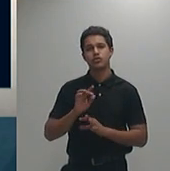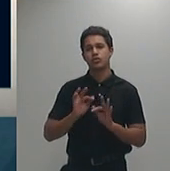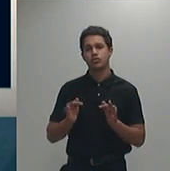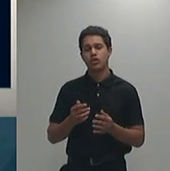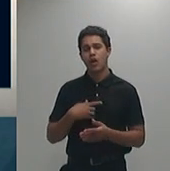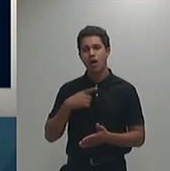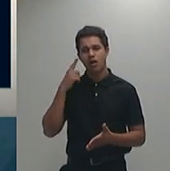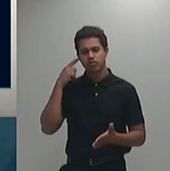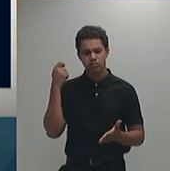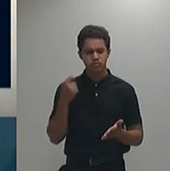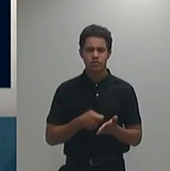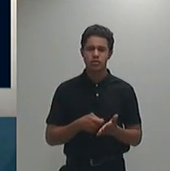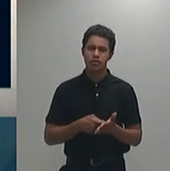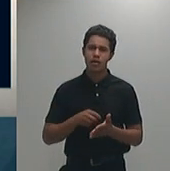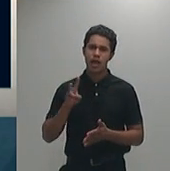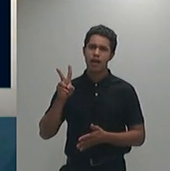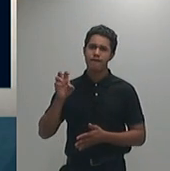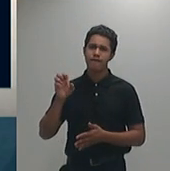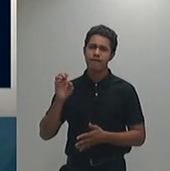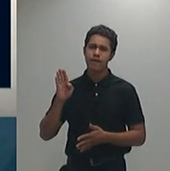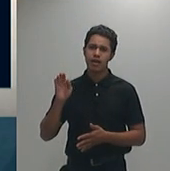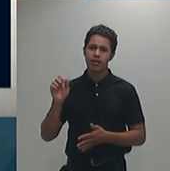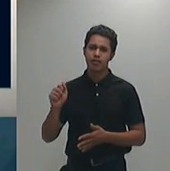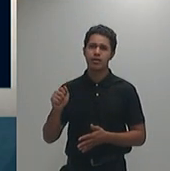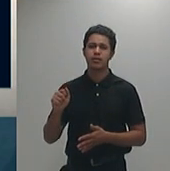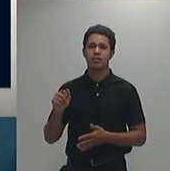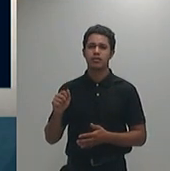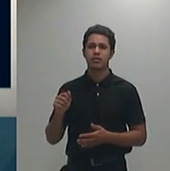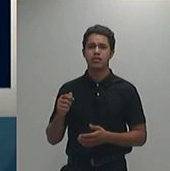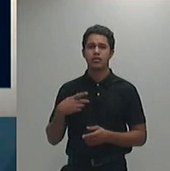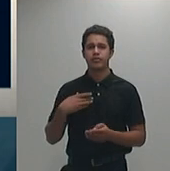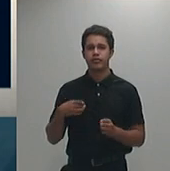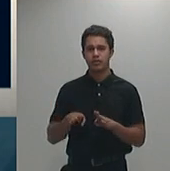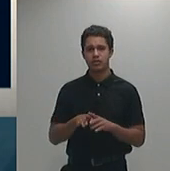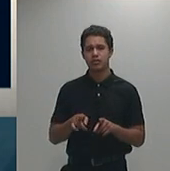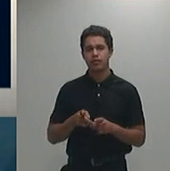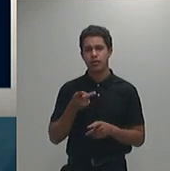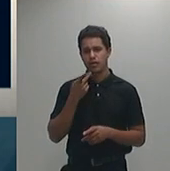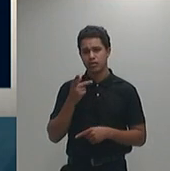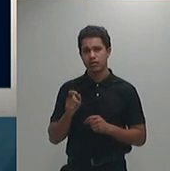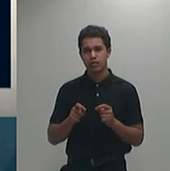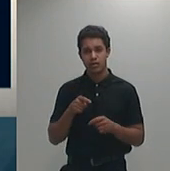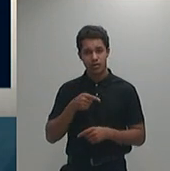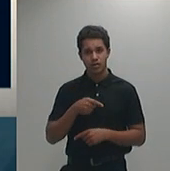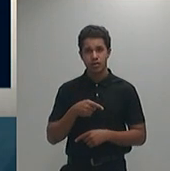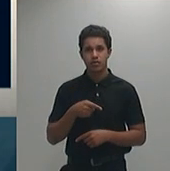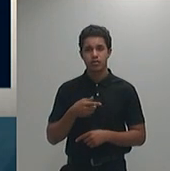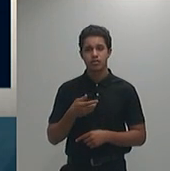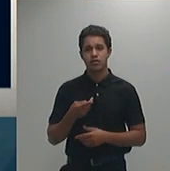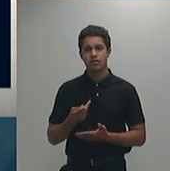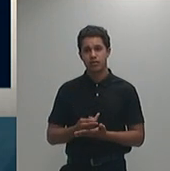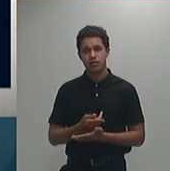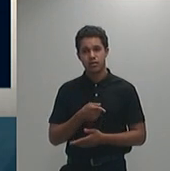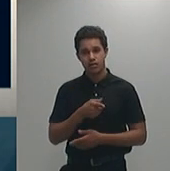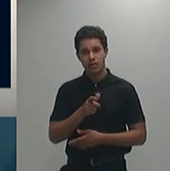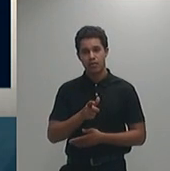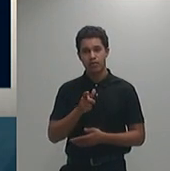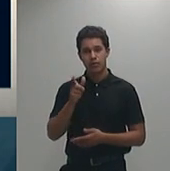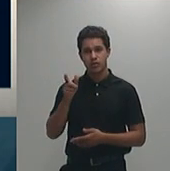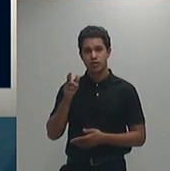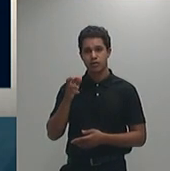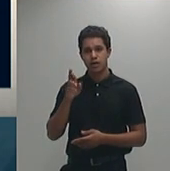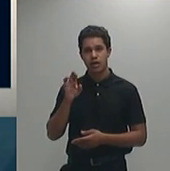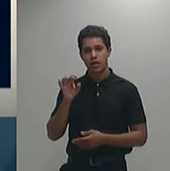condenação da verba sucumbencial e fechos nesse caso o autor da rescisória